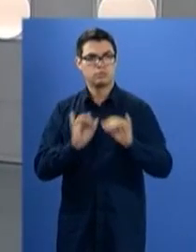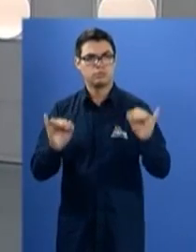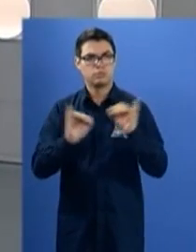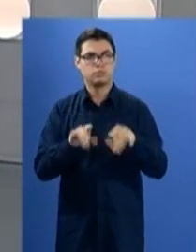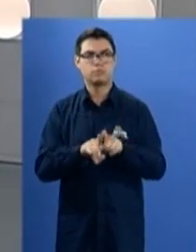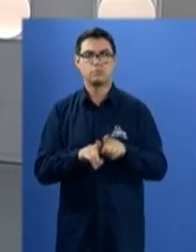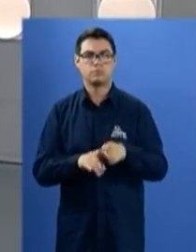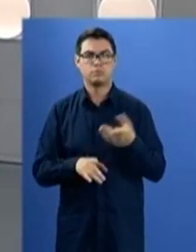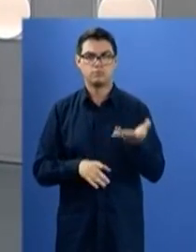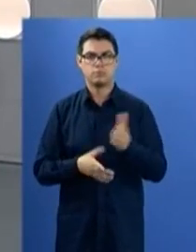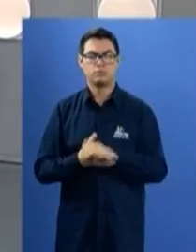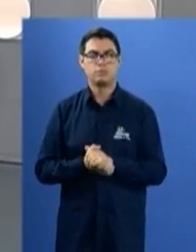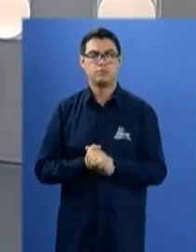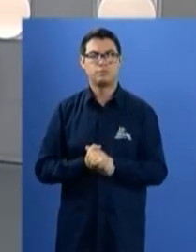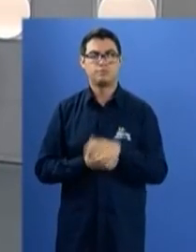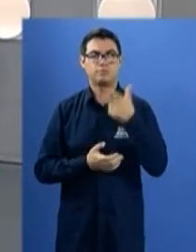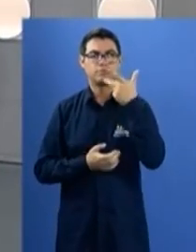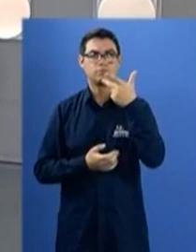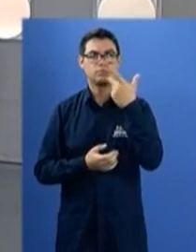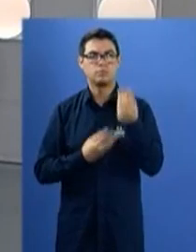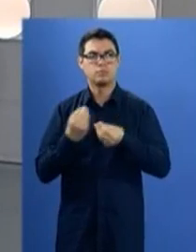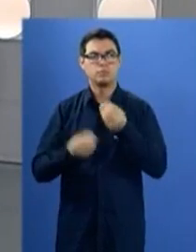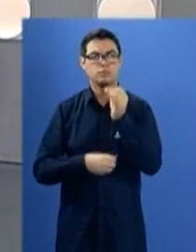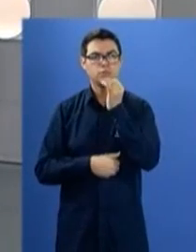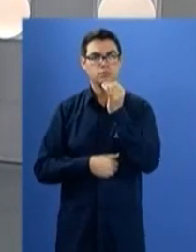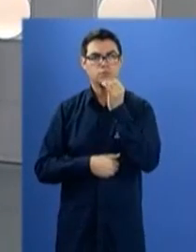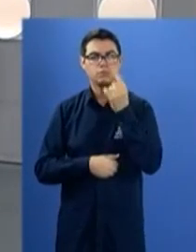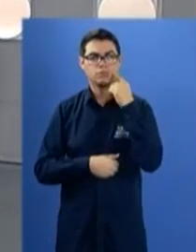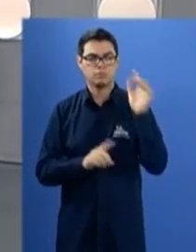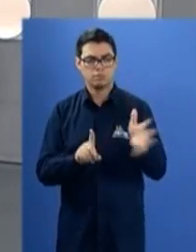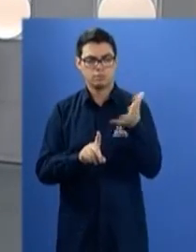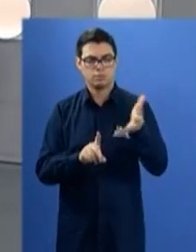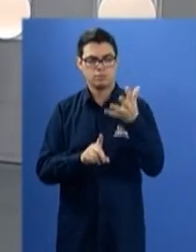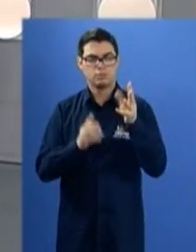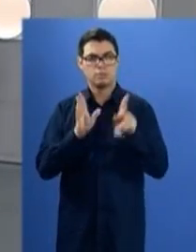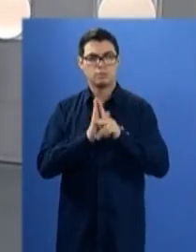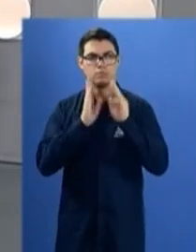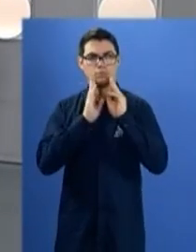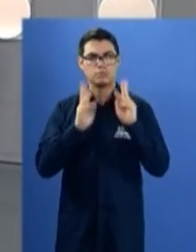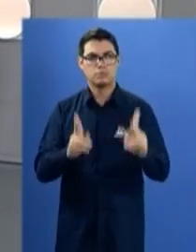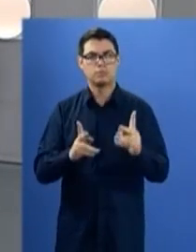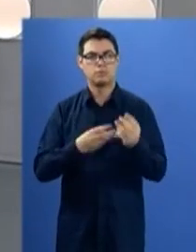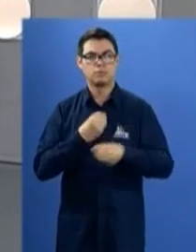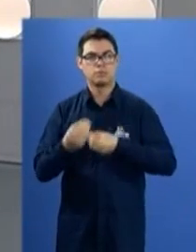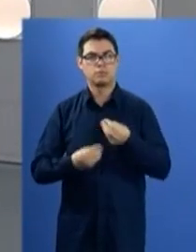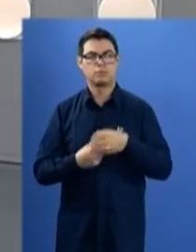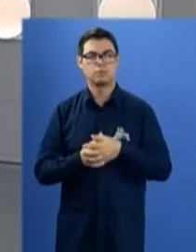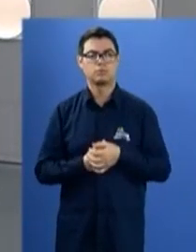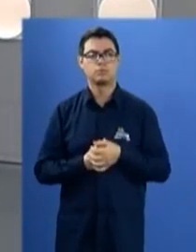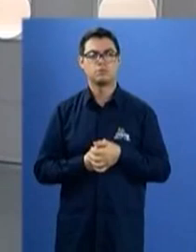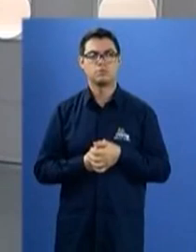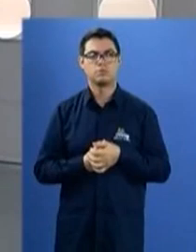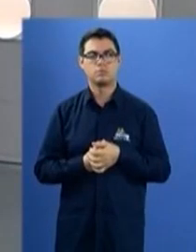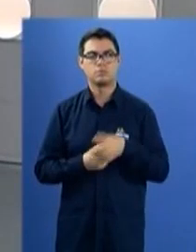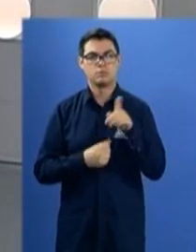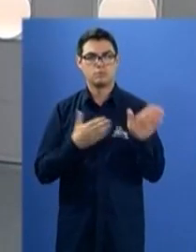mesmos. Falando um pouquinho um exemplo da influência do marketing aqui sobre